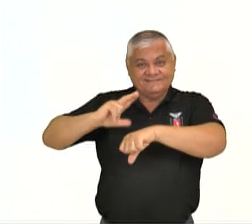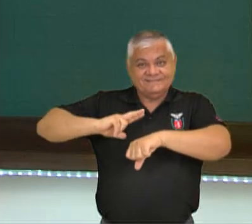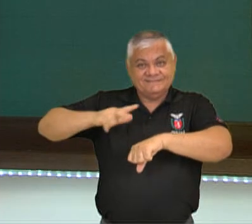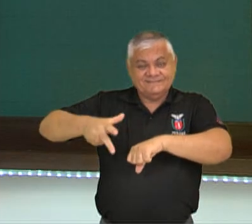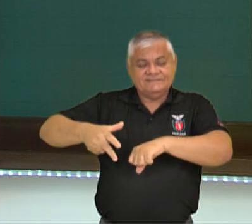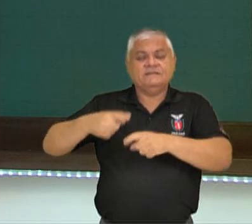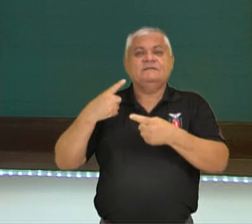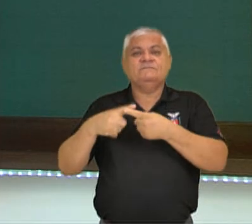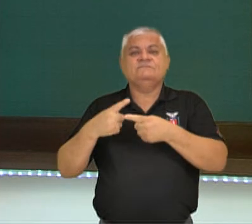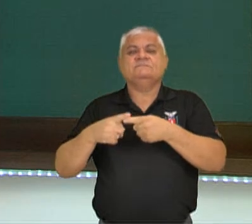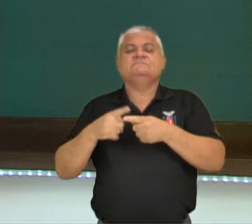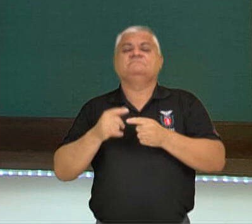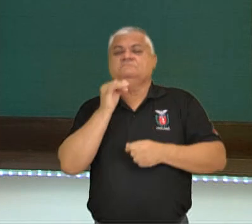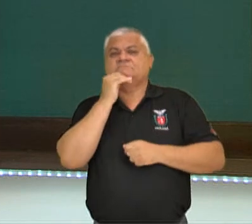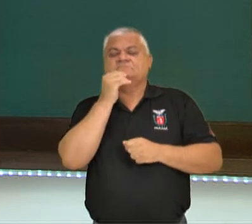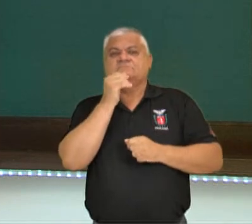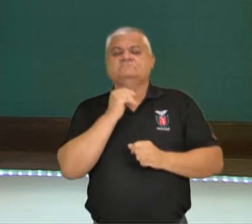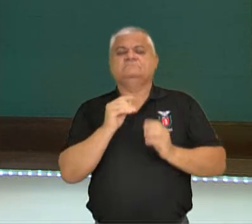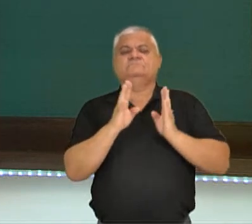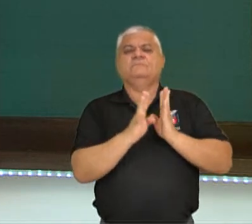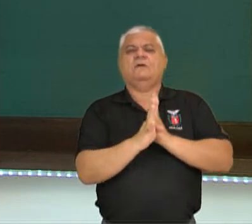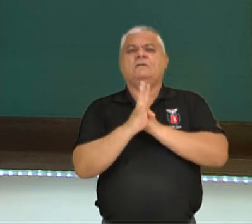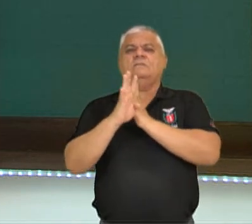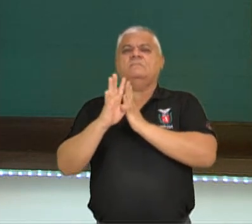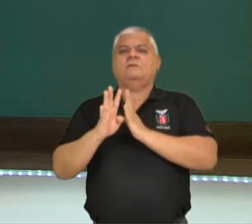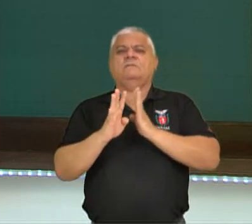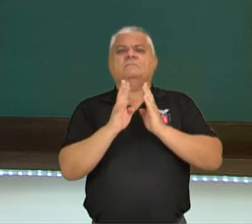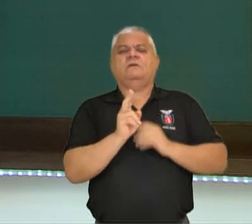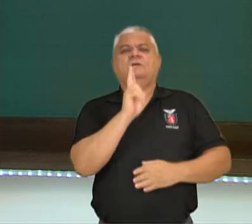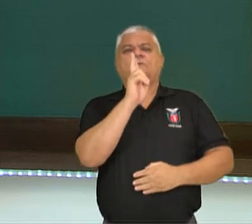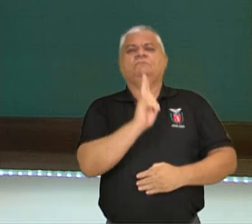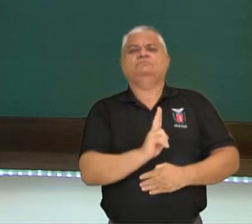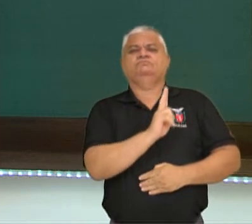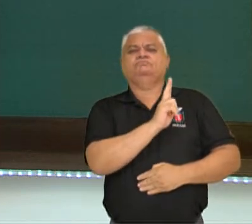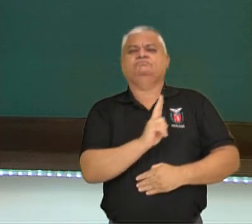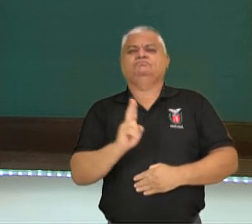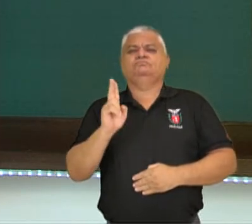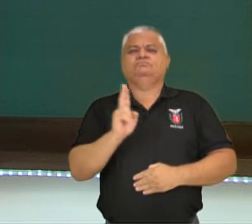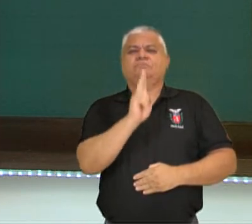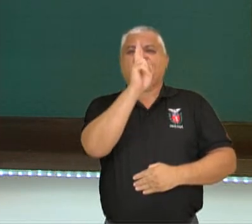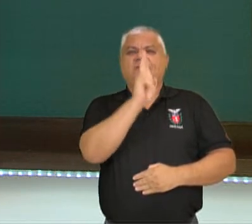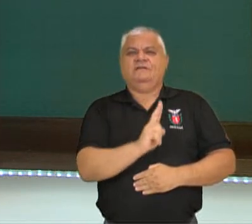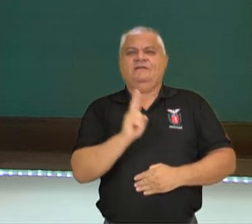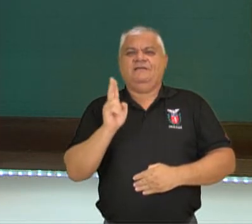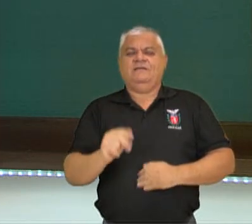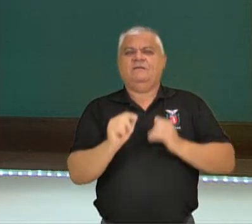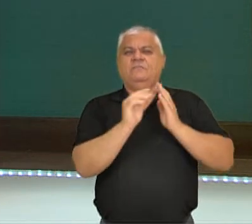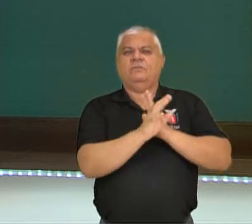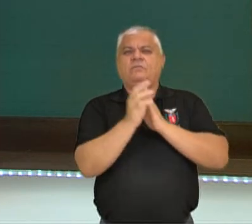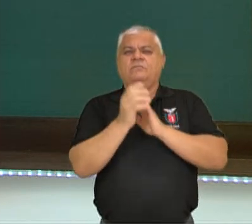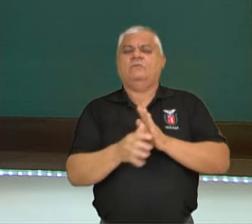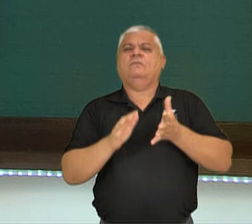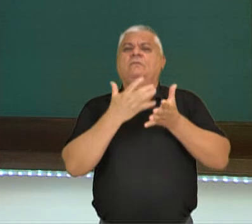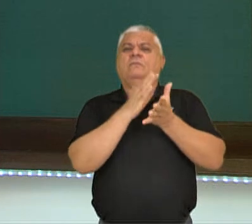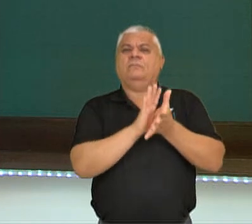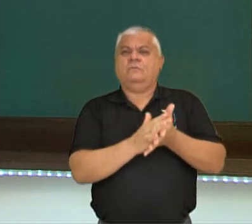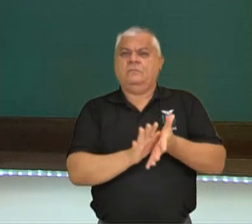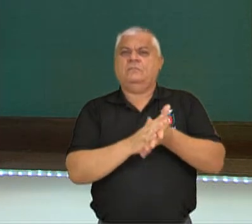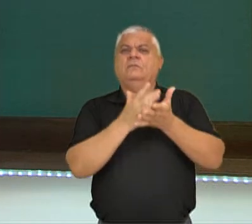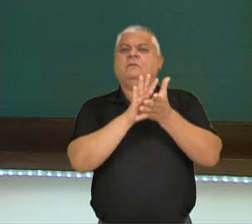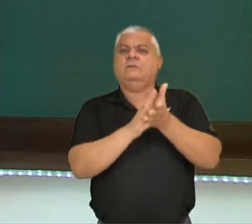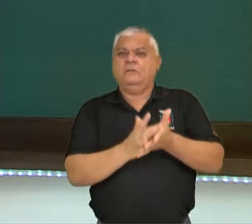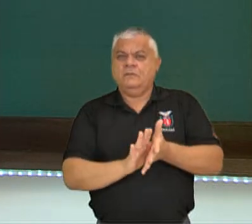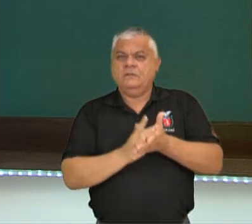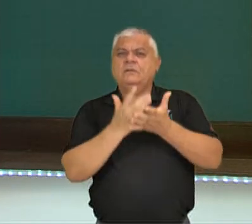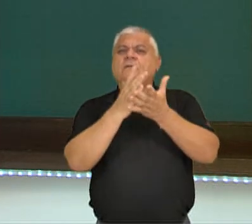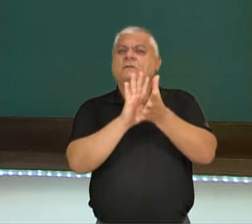em procissões católicas, né, da religião católica, aquelas procissões da Igreja Católica, né,